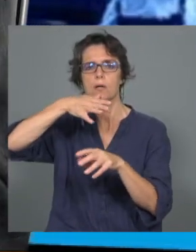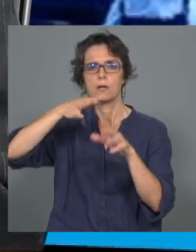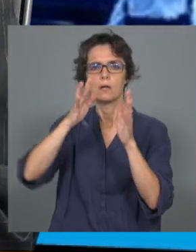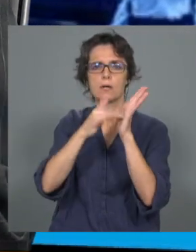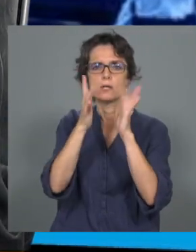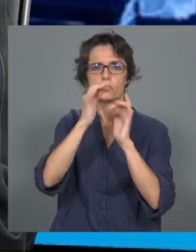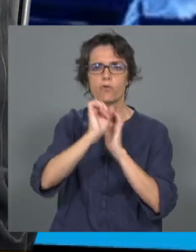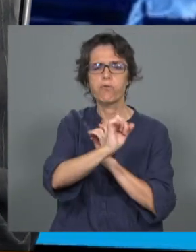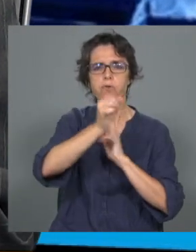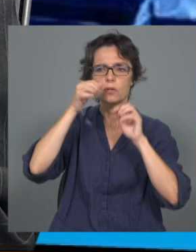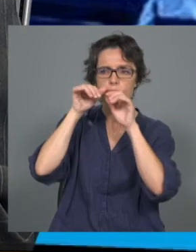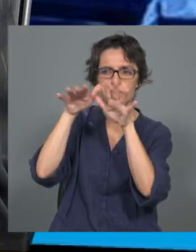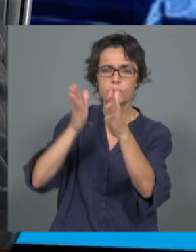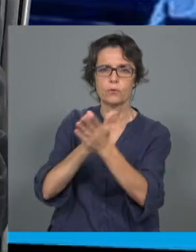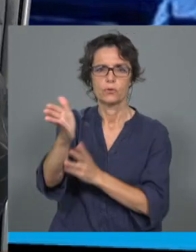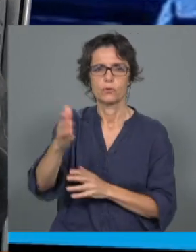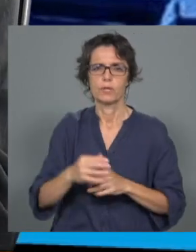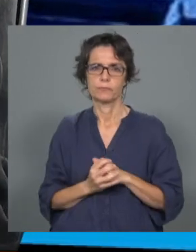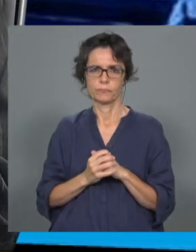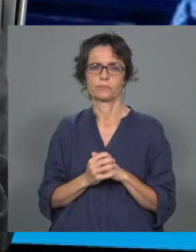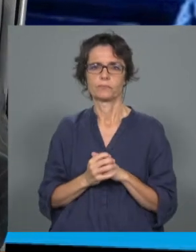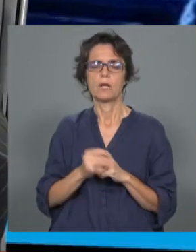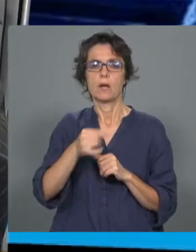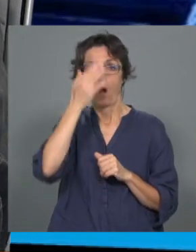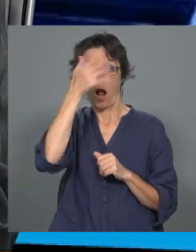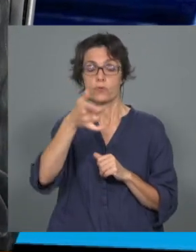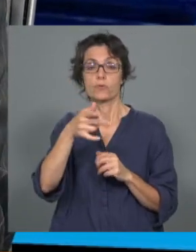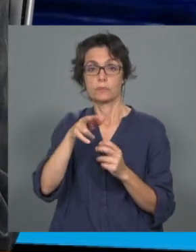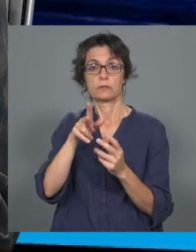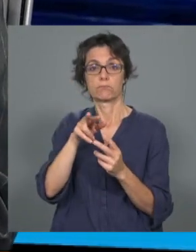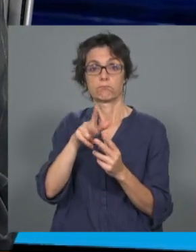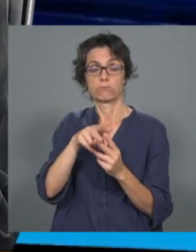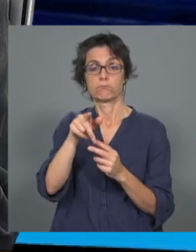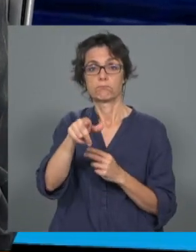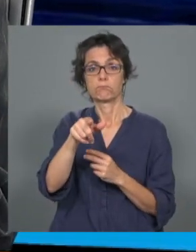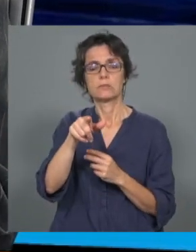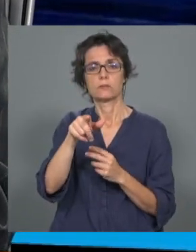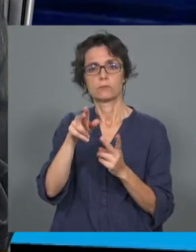Eu creio que isso é uma tónica que percorre as leituras,